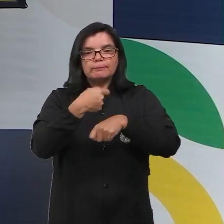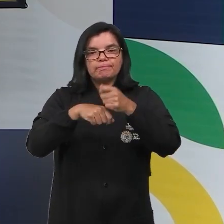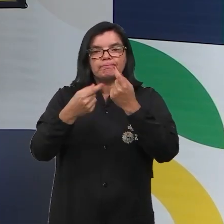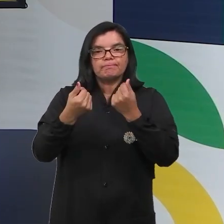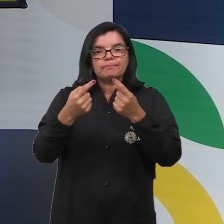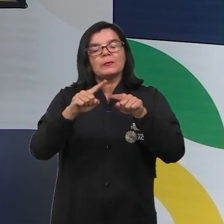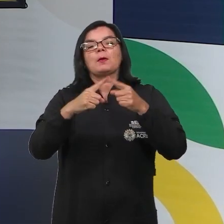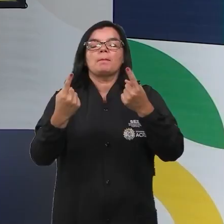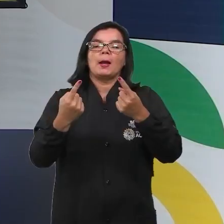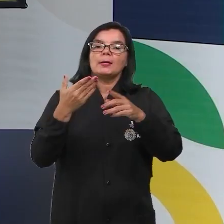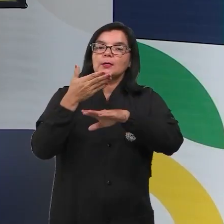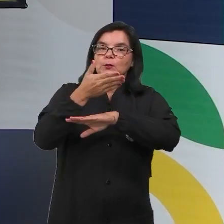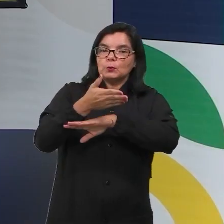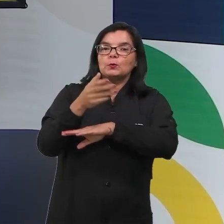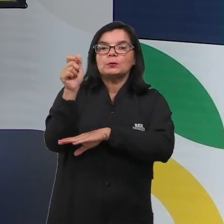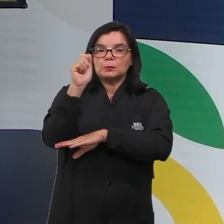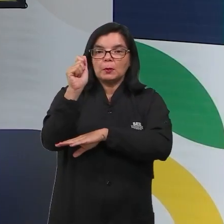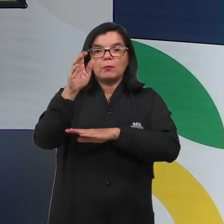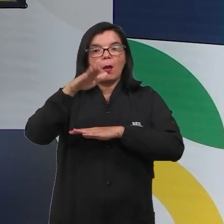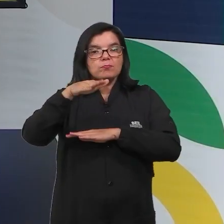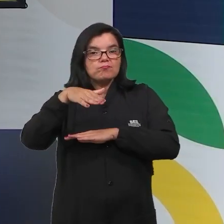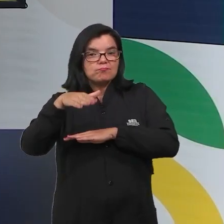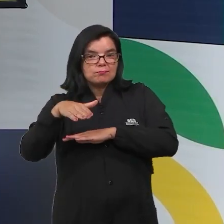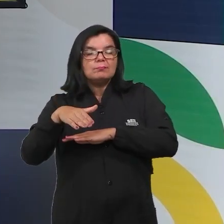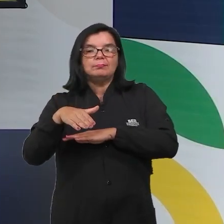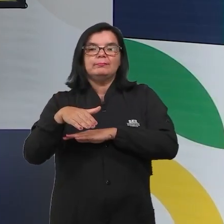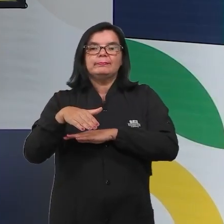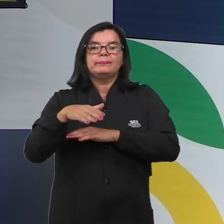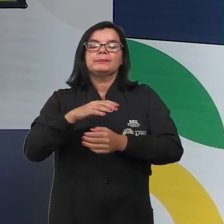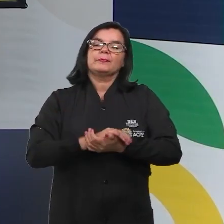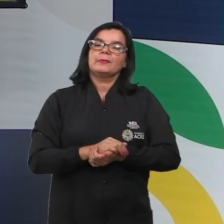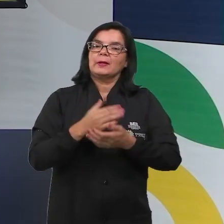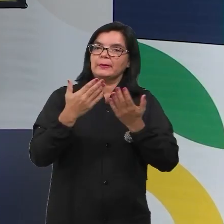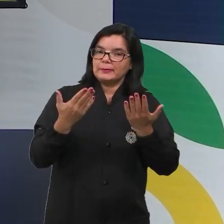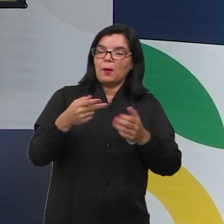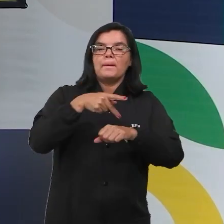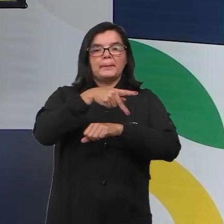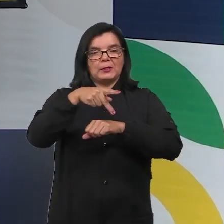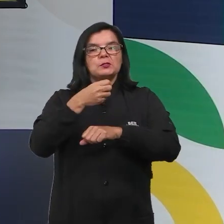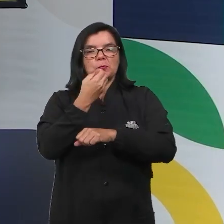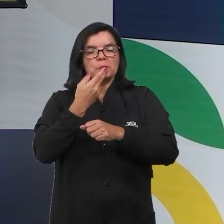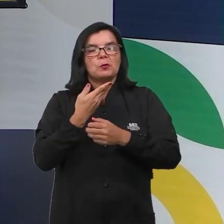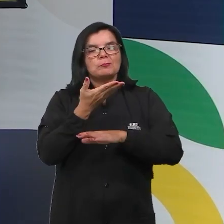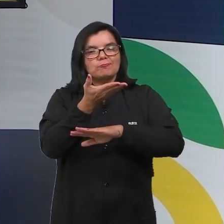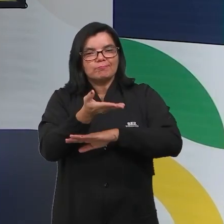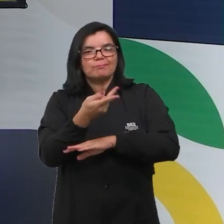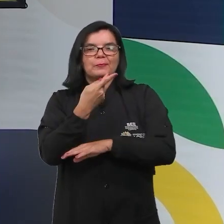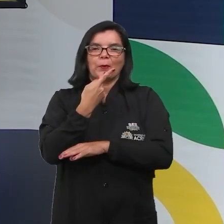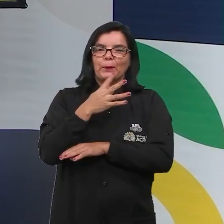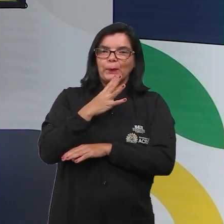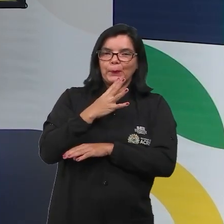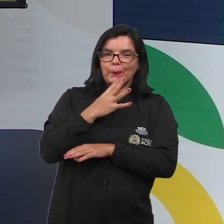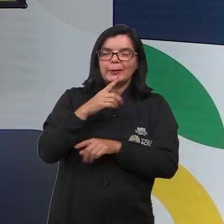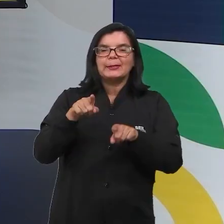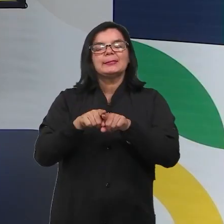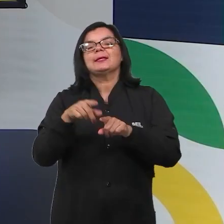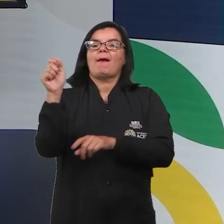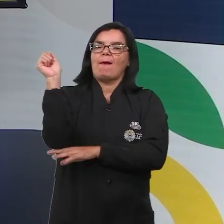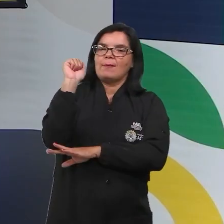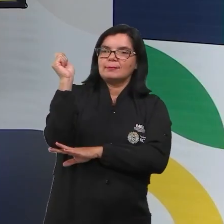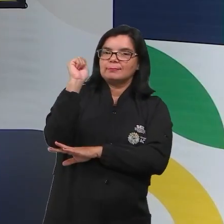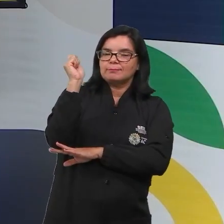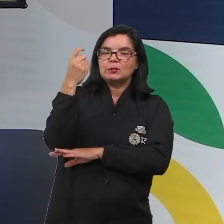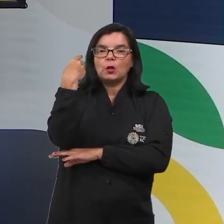e alguns passeios turísticos na Argentina ficaram baratos, ficaram em conta. Então, é um país que vale a pena conhecer. A Argentina tem umas